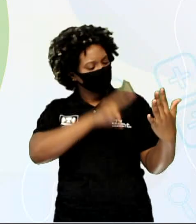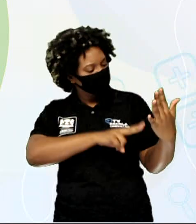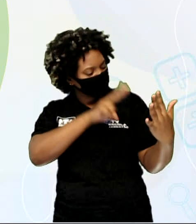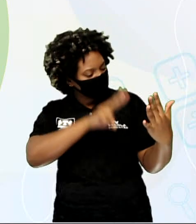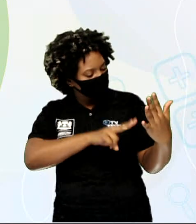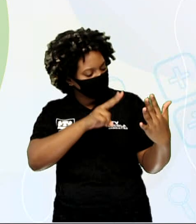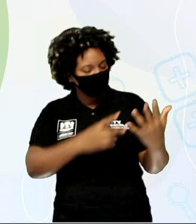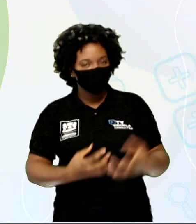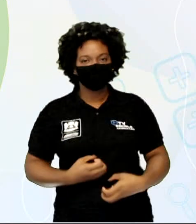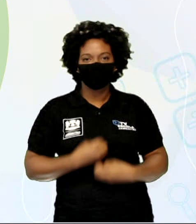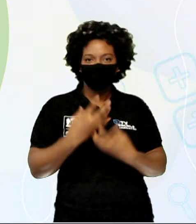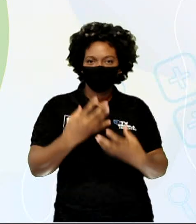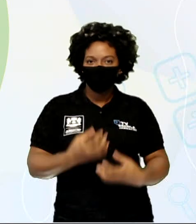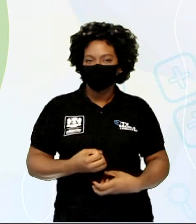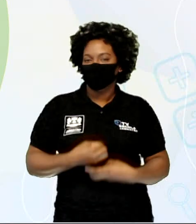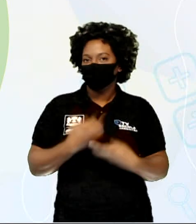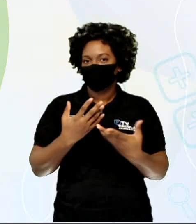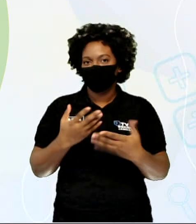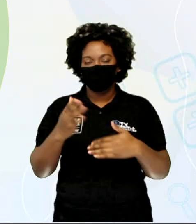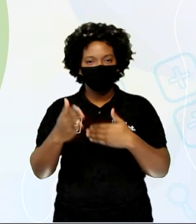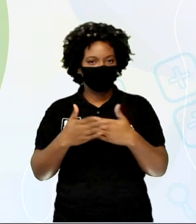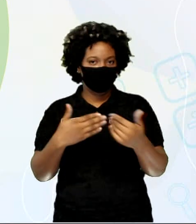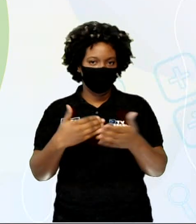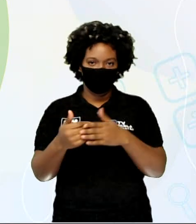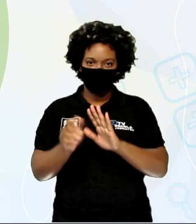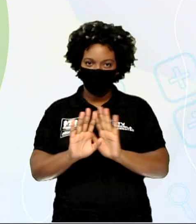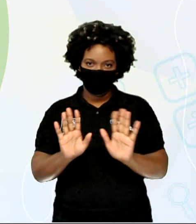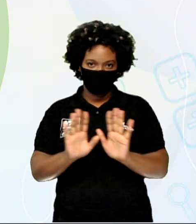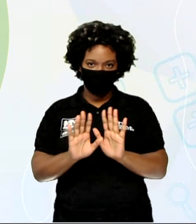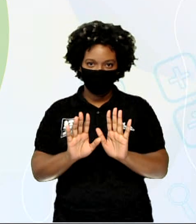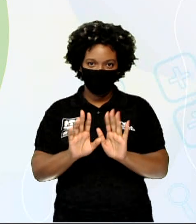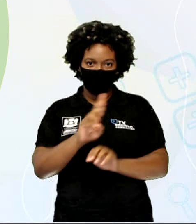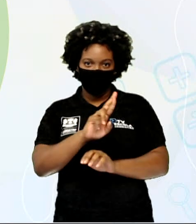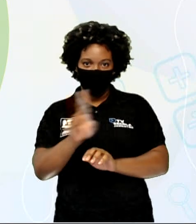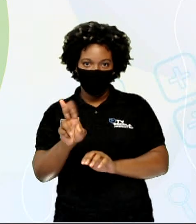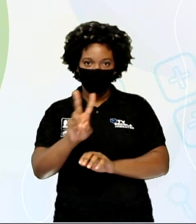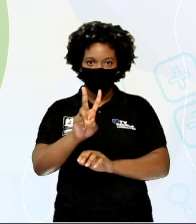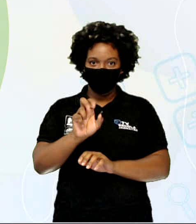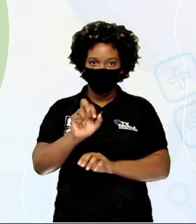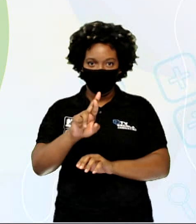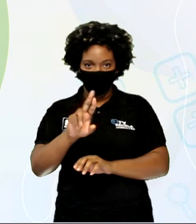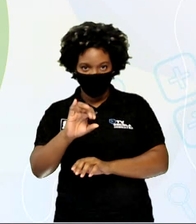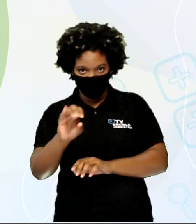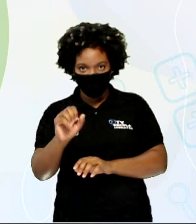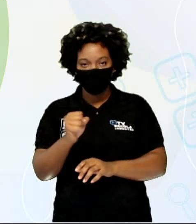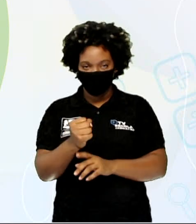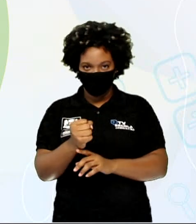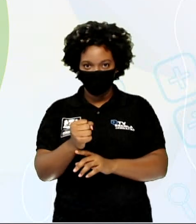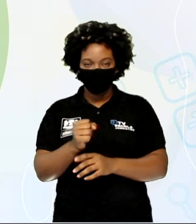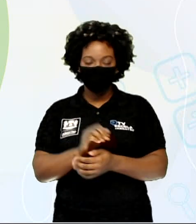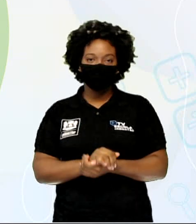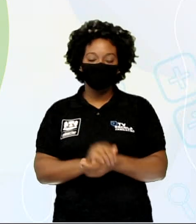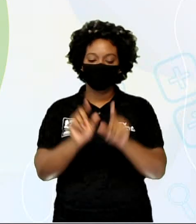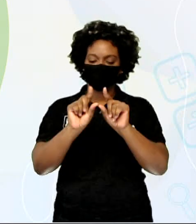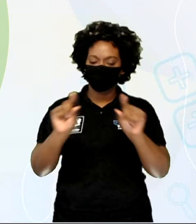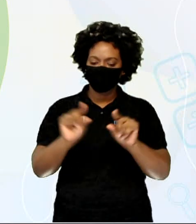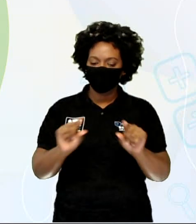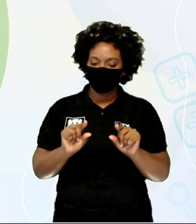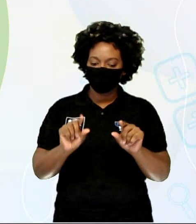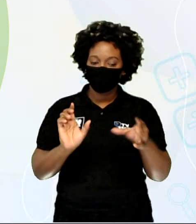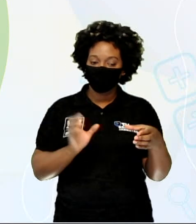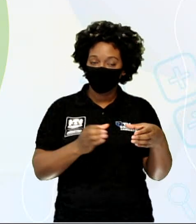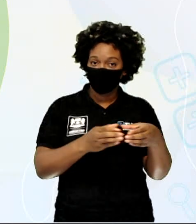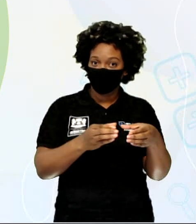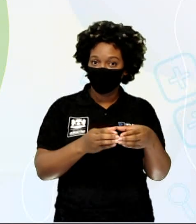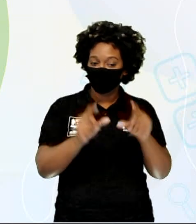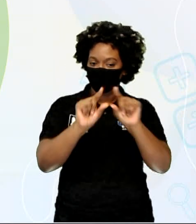lendo um poema, seja um cordel, a gente chama de verso. Cada linha daquela é um verso. O conjunto